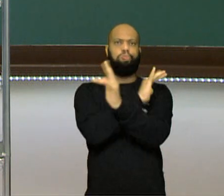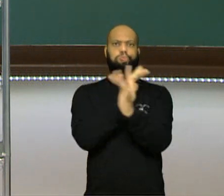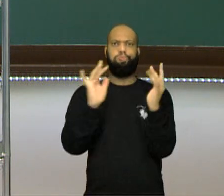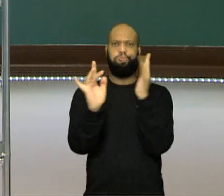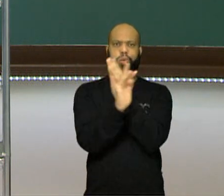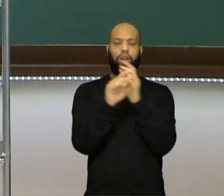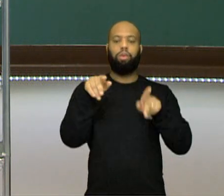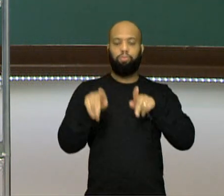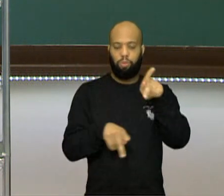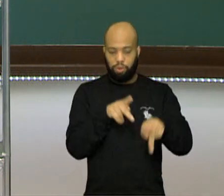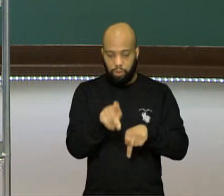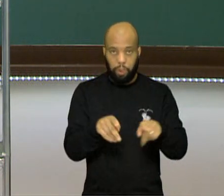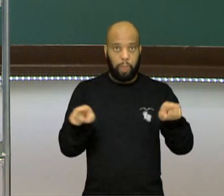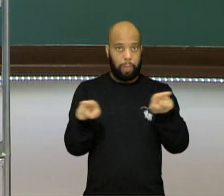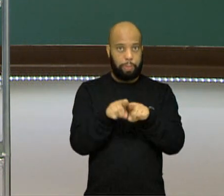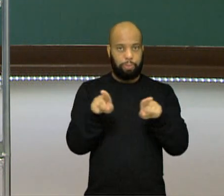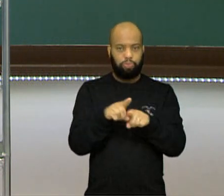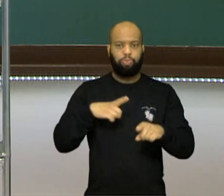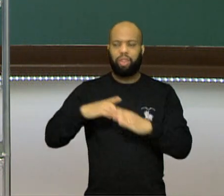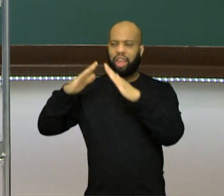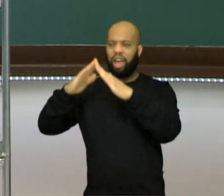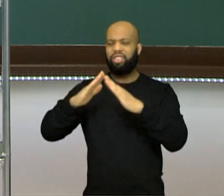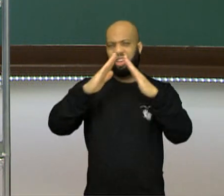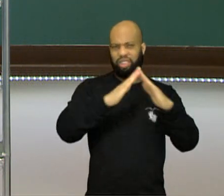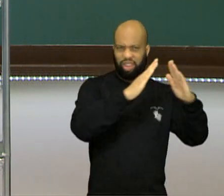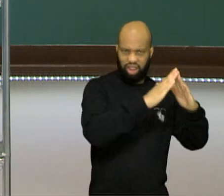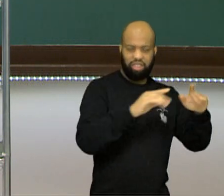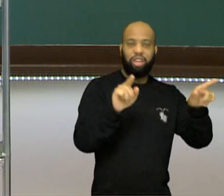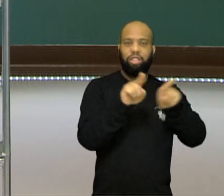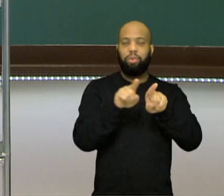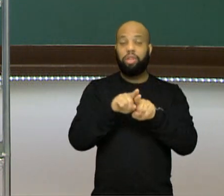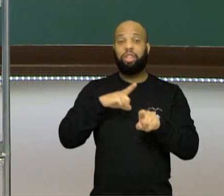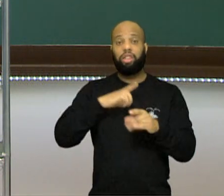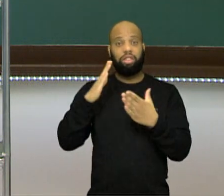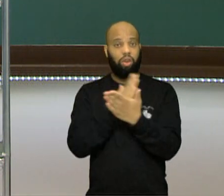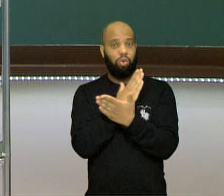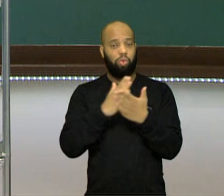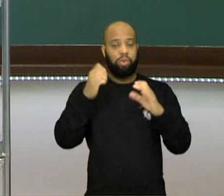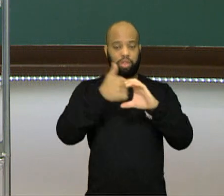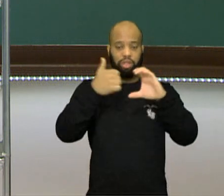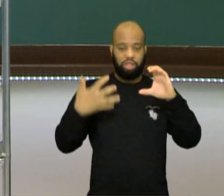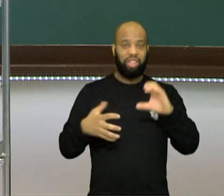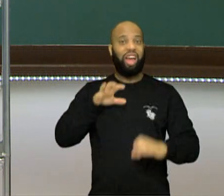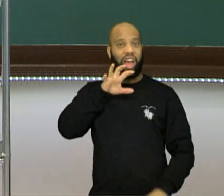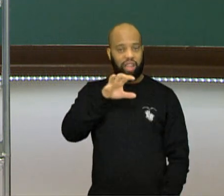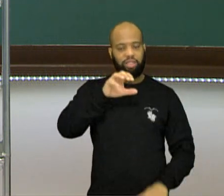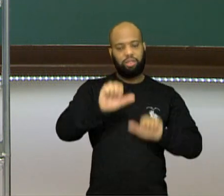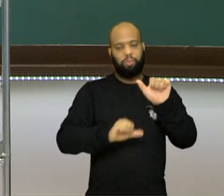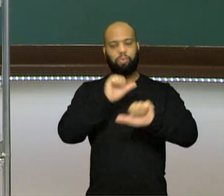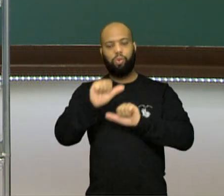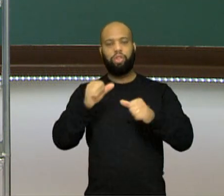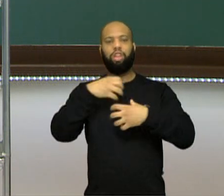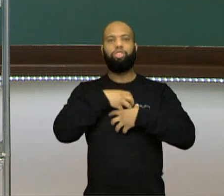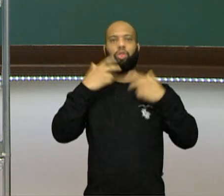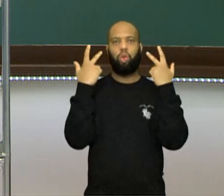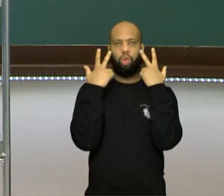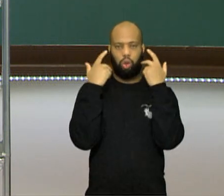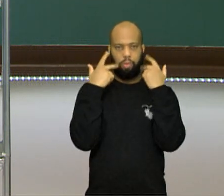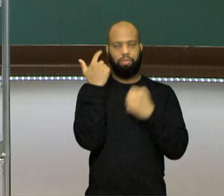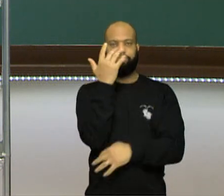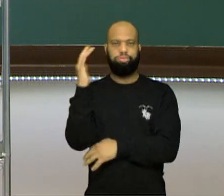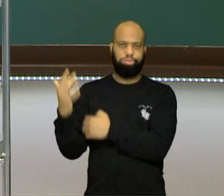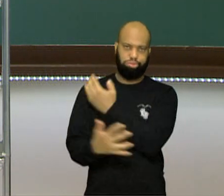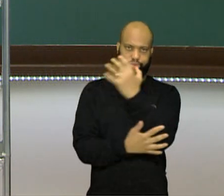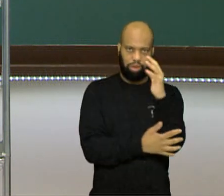população, concentração de moradias, algumas características que acabam alterando um equilíbrio ambiental